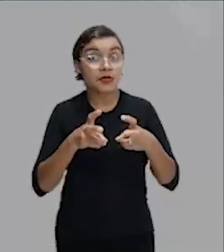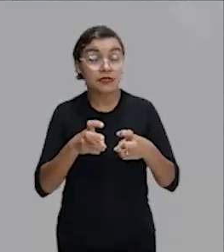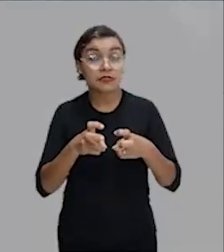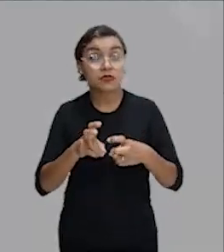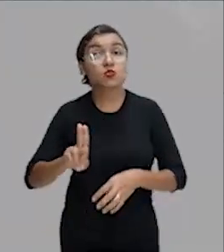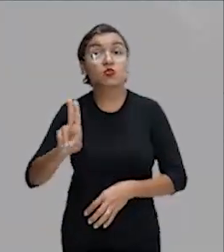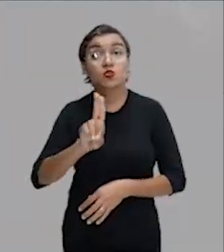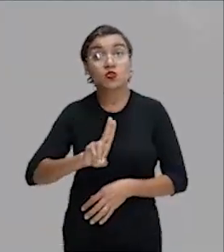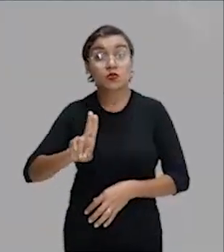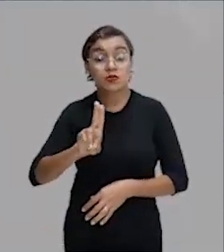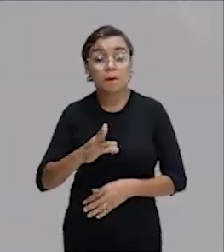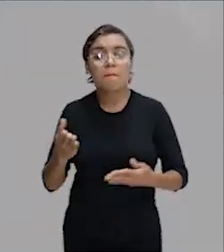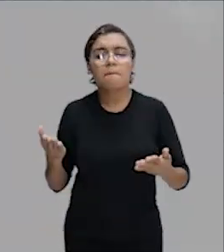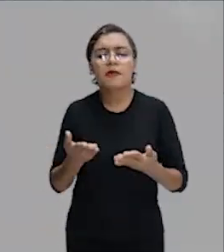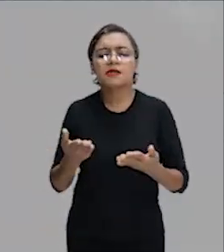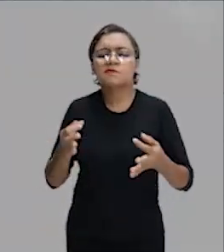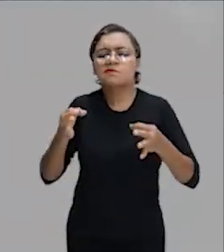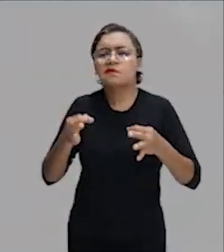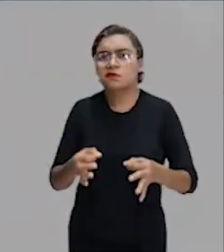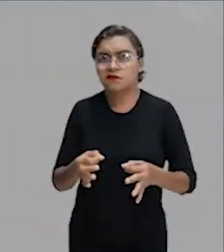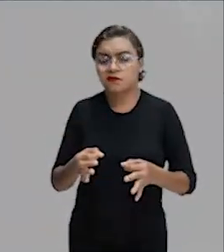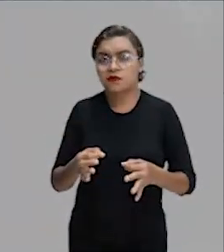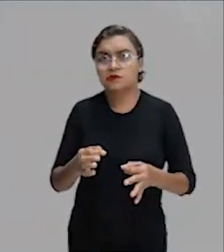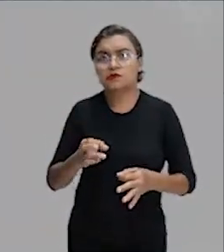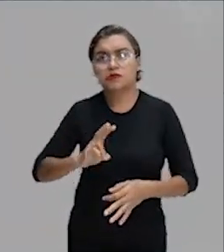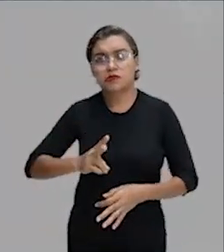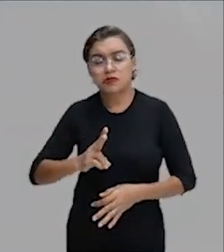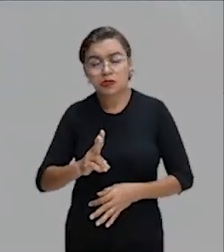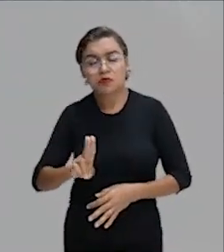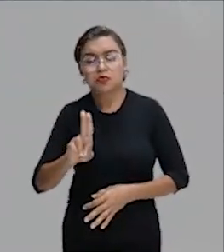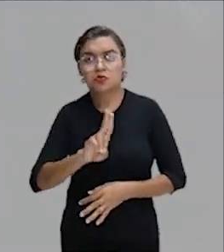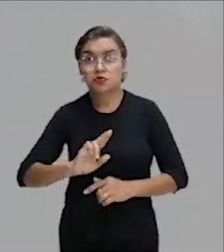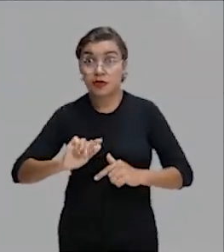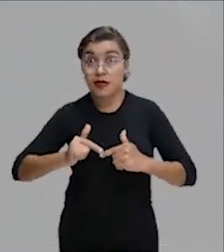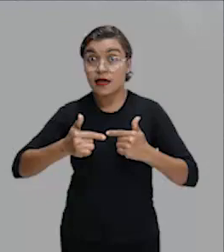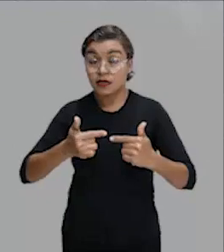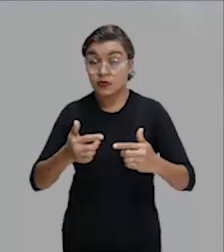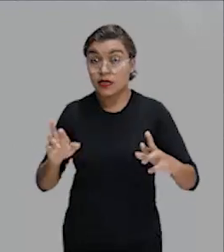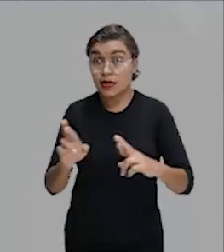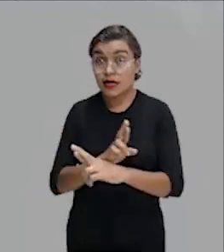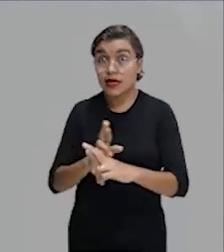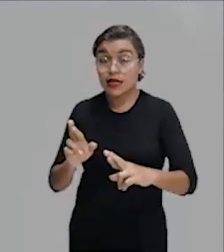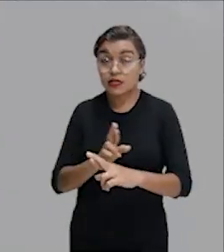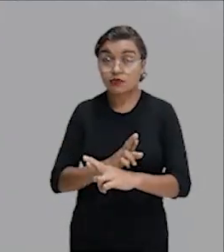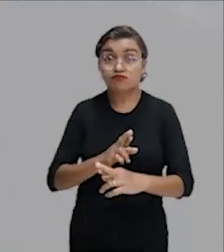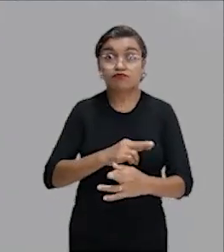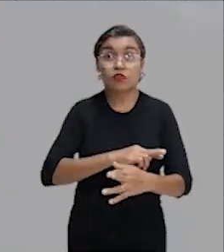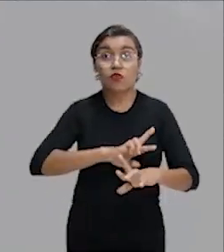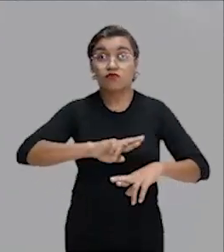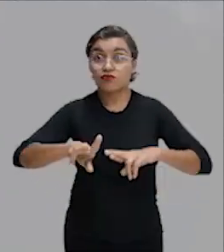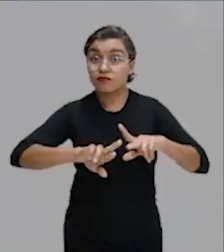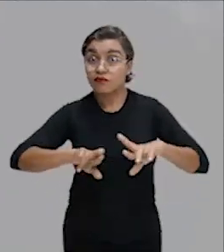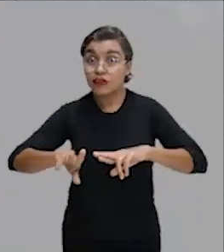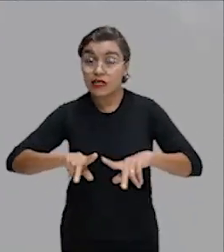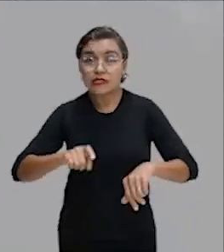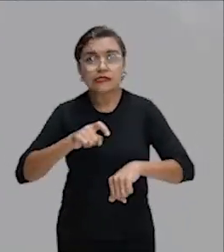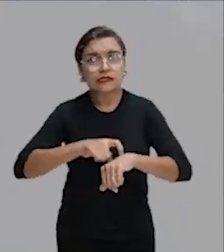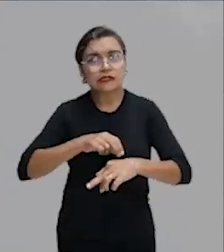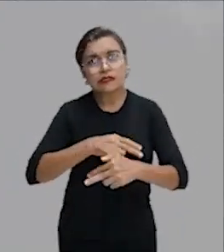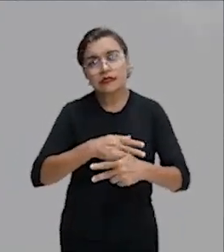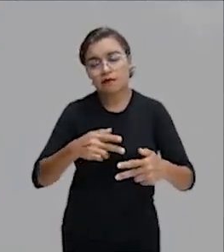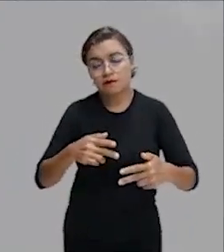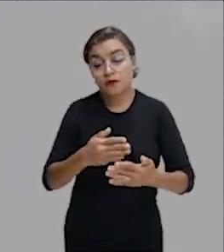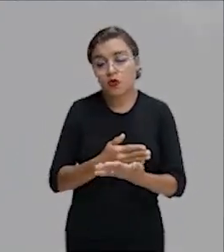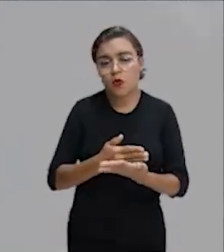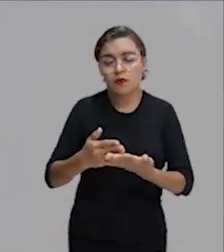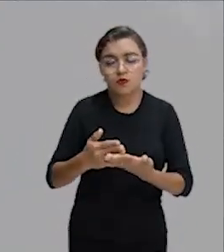presente perfeito sempre que você quer falar de uma ação que tem uma relação com diferentes tempos. Ela aconteceu, ela começou no